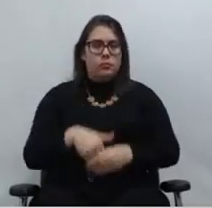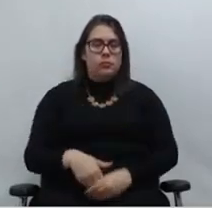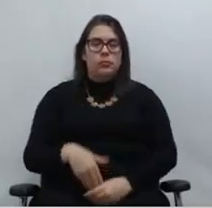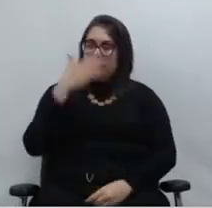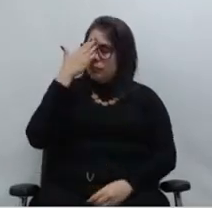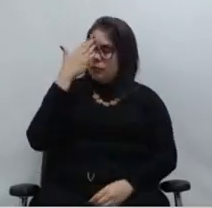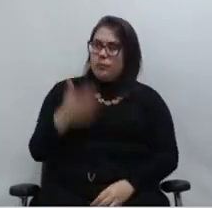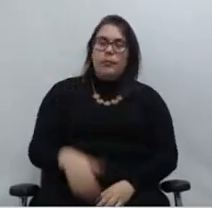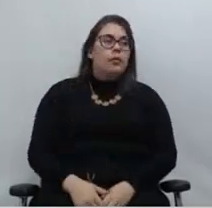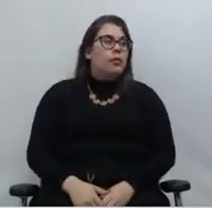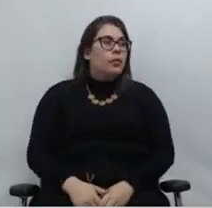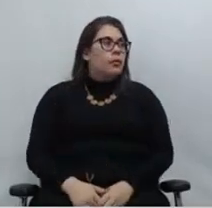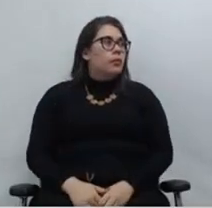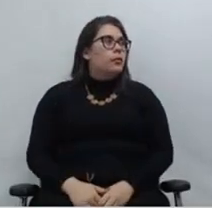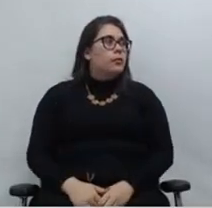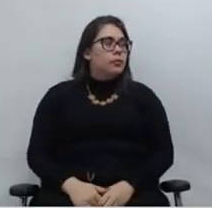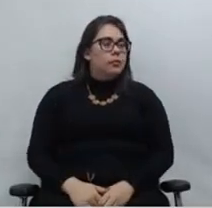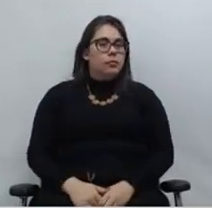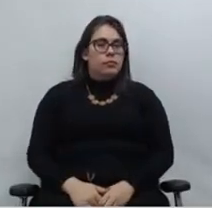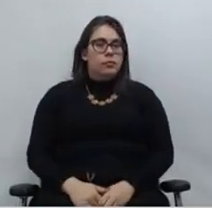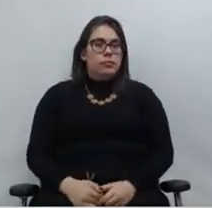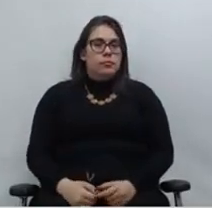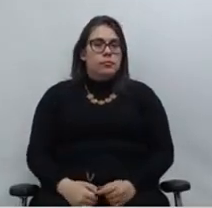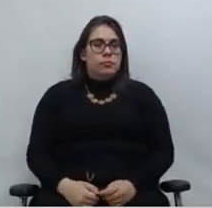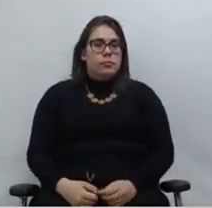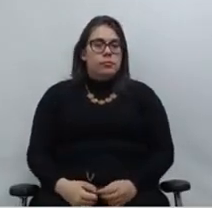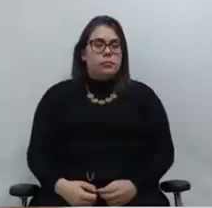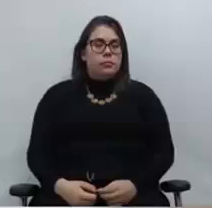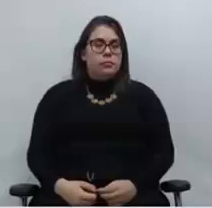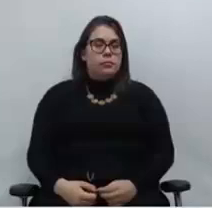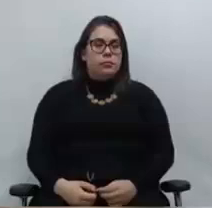Muito obrigada. Devolvo a palavra à presidência.